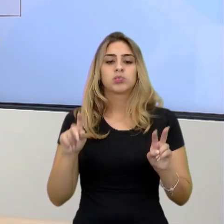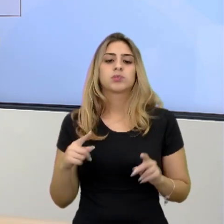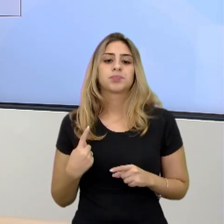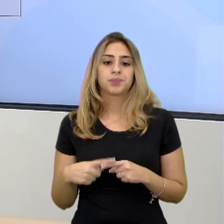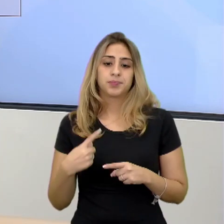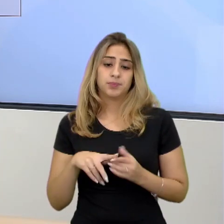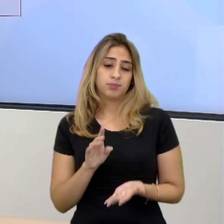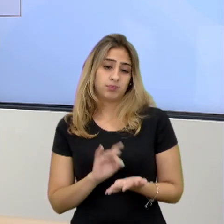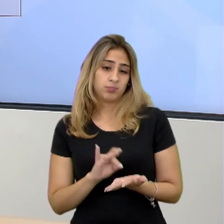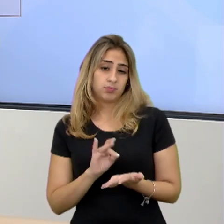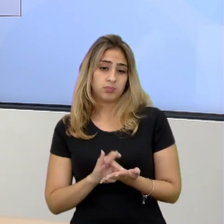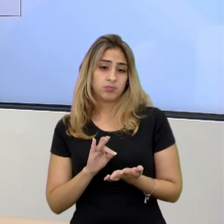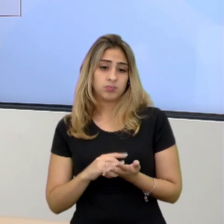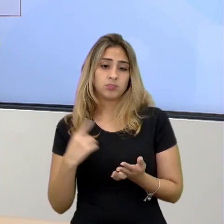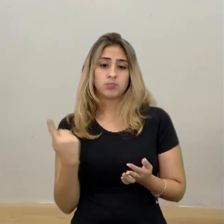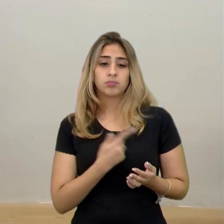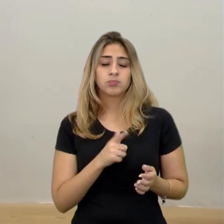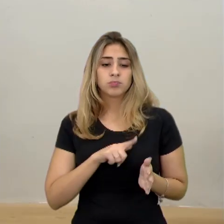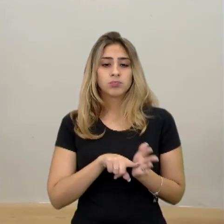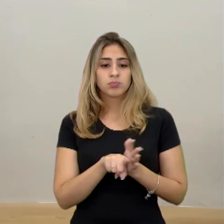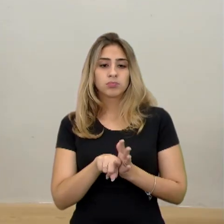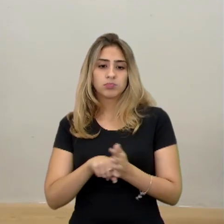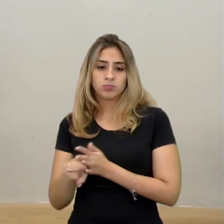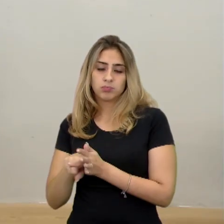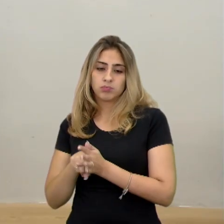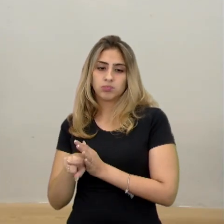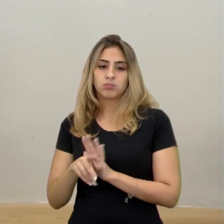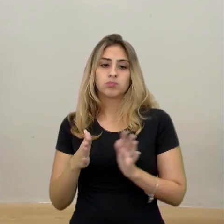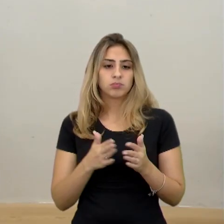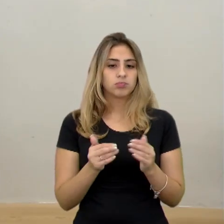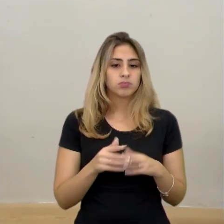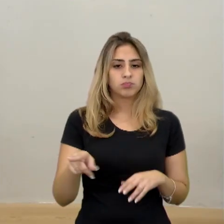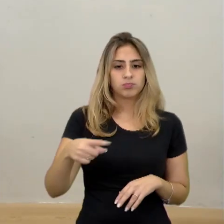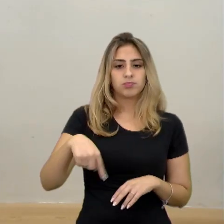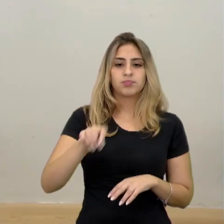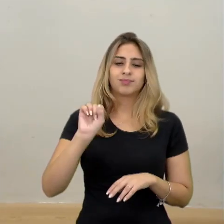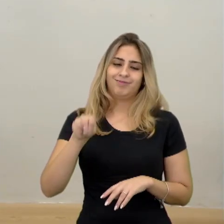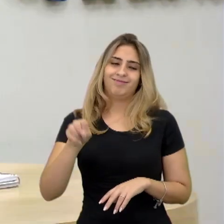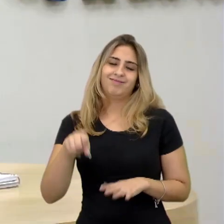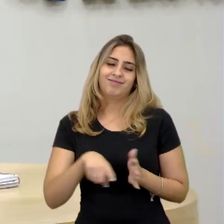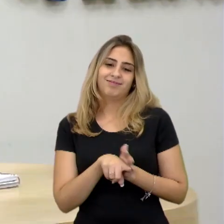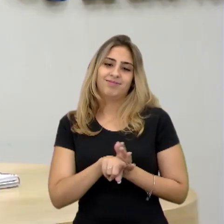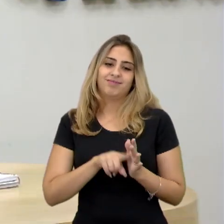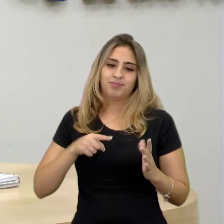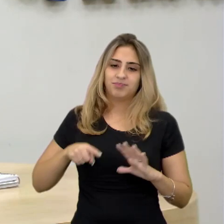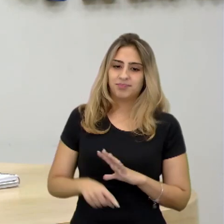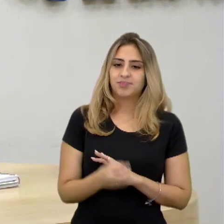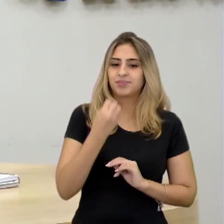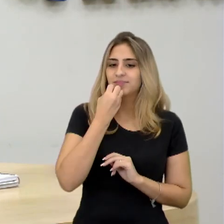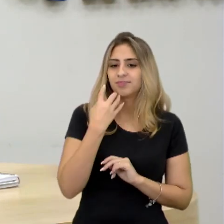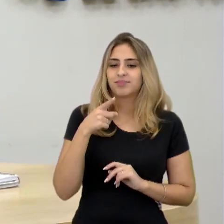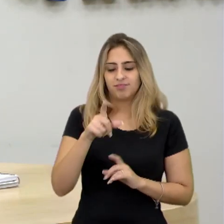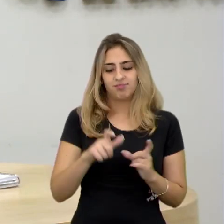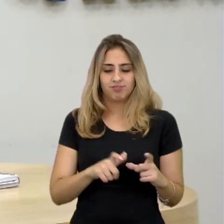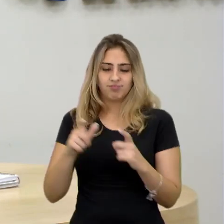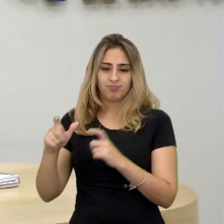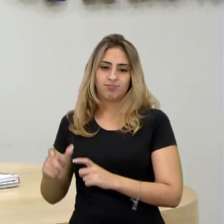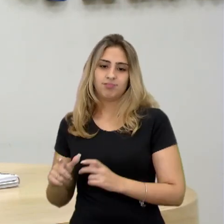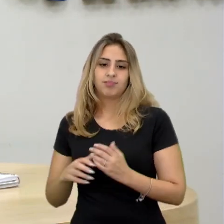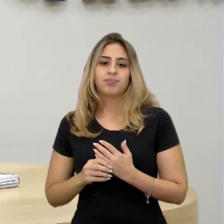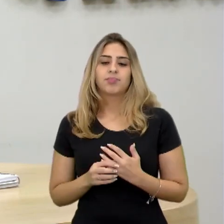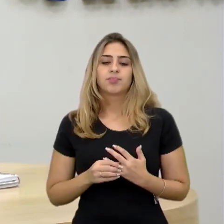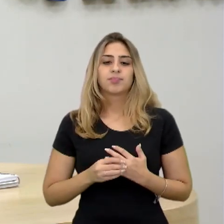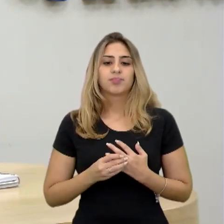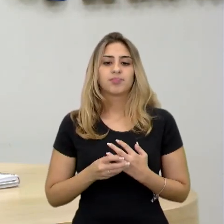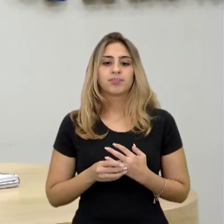inclusive, depois a gente tem até uma pesquisa que vai ser pedido para eles. Sim, aí eles vão se aprofundar bem nesse campo. Mas,